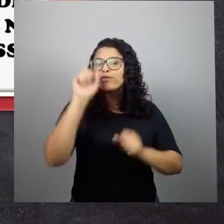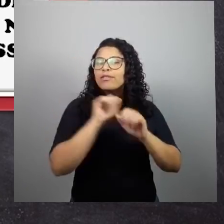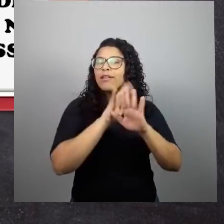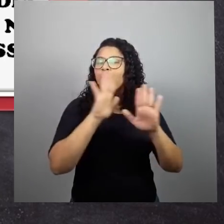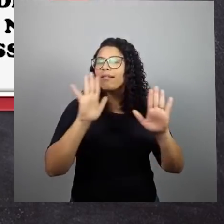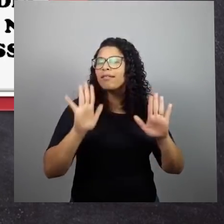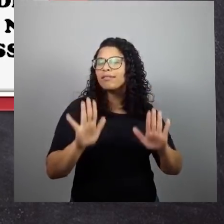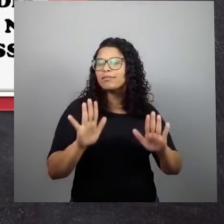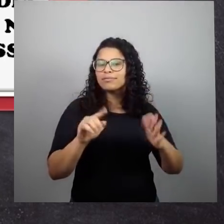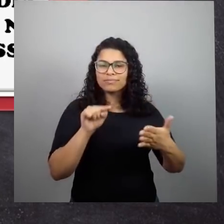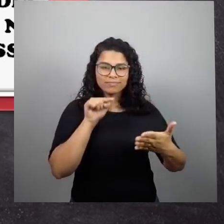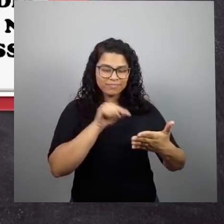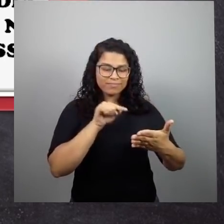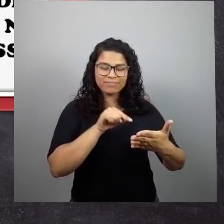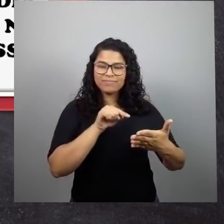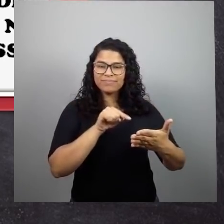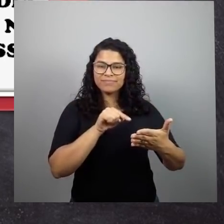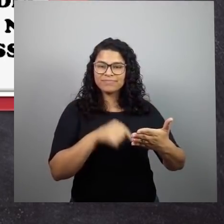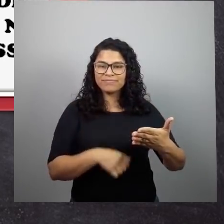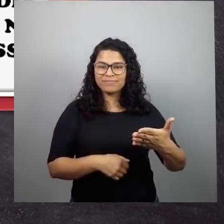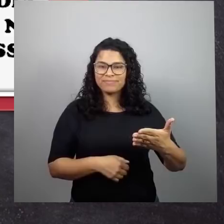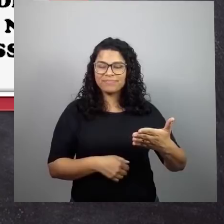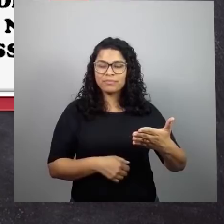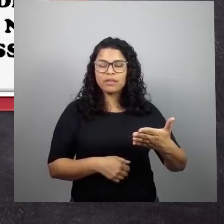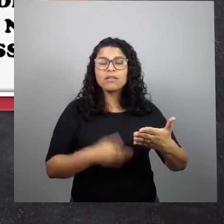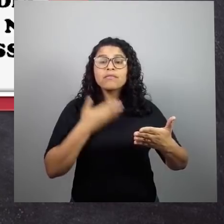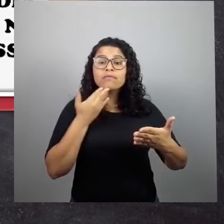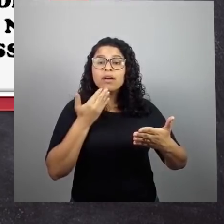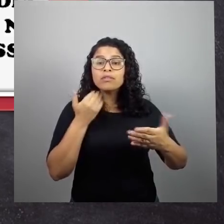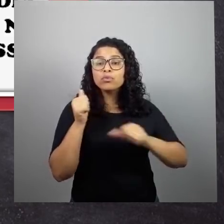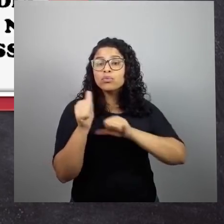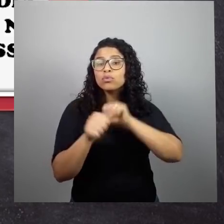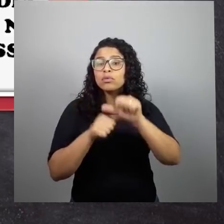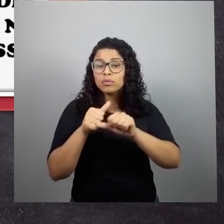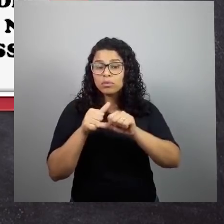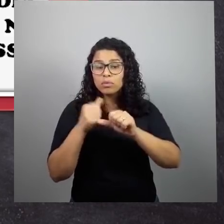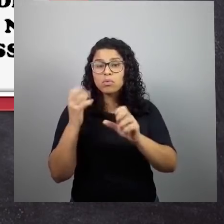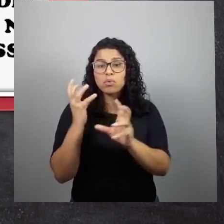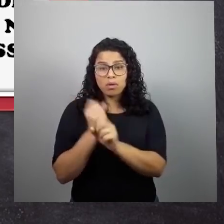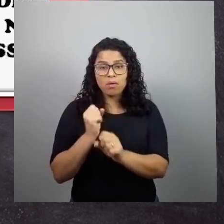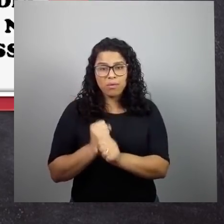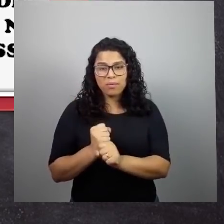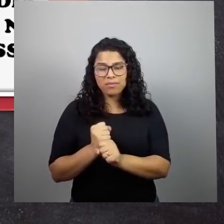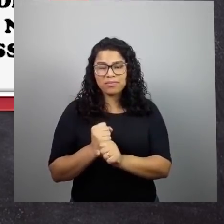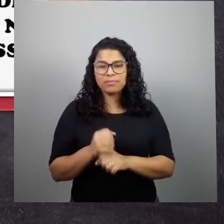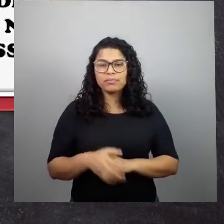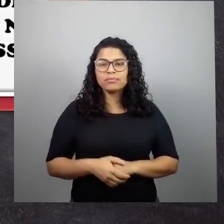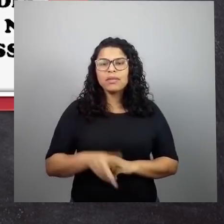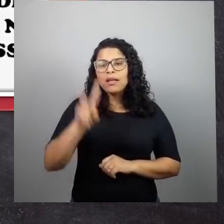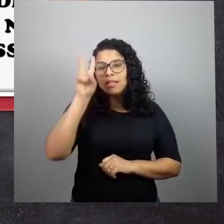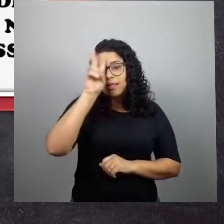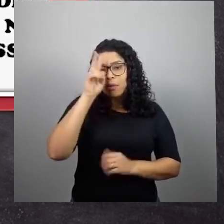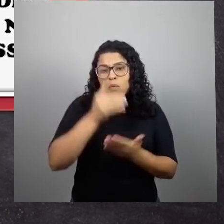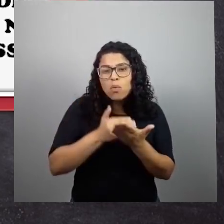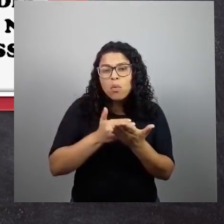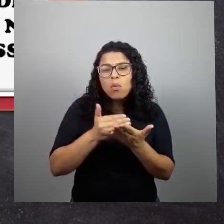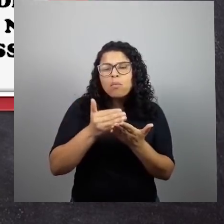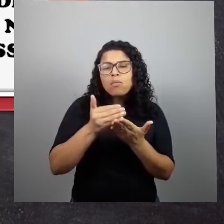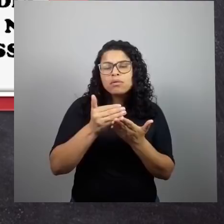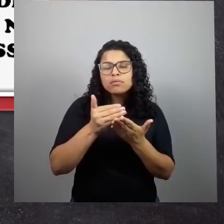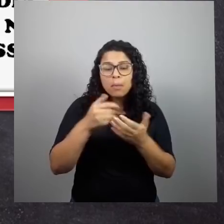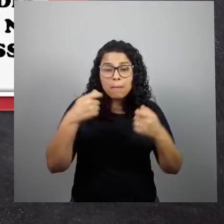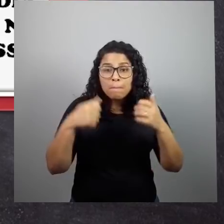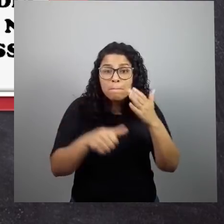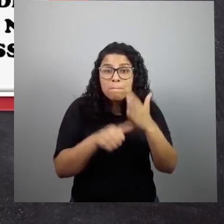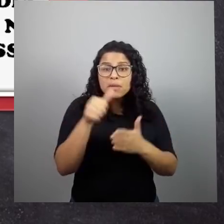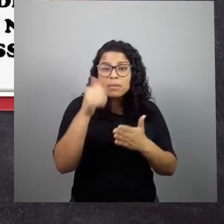história e aí fica fácil saber o que tem que fazer depois. Aí nós, lembram lá no comecinho que a gente falou, primeiro tem que